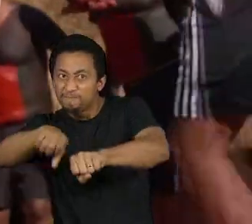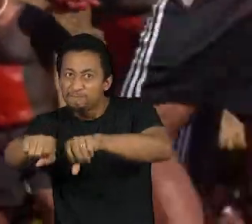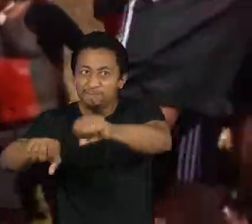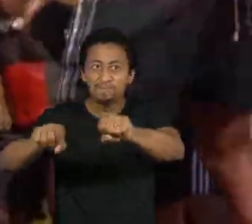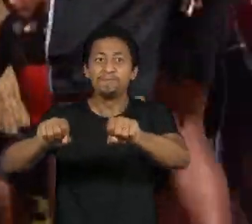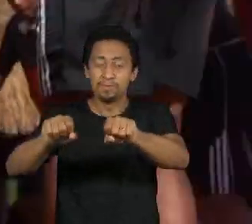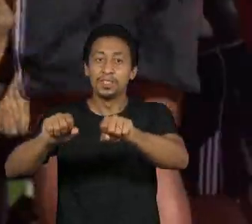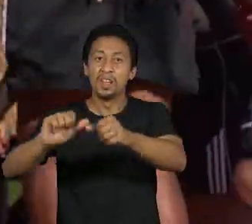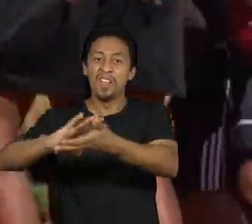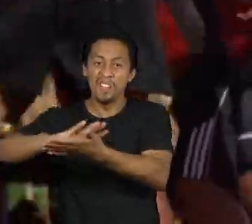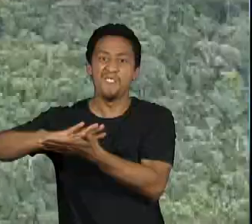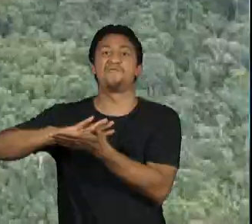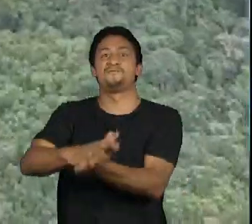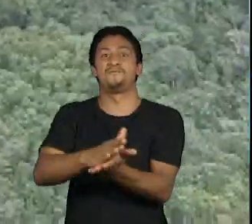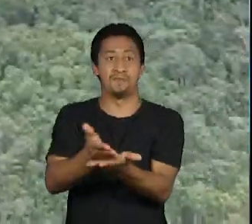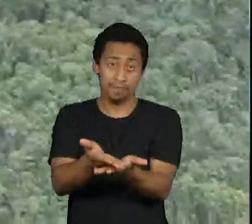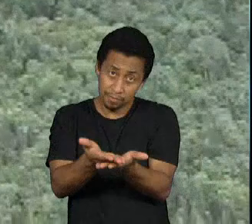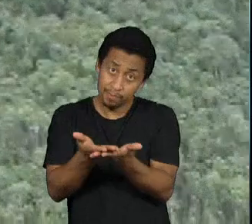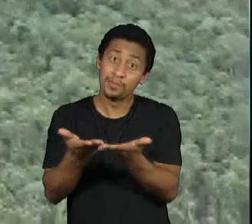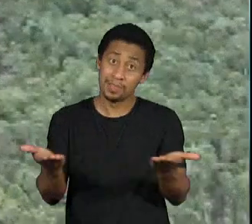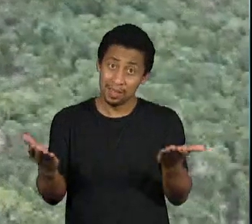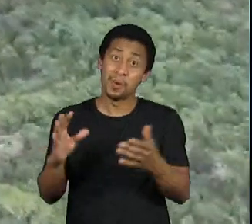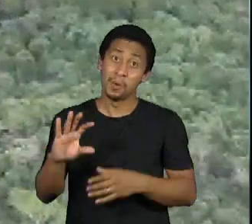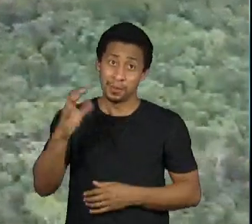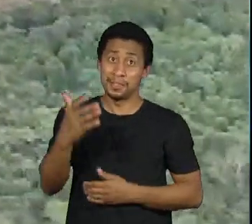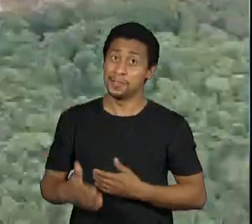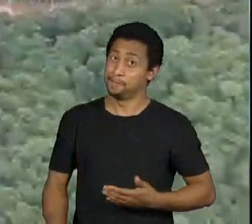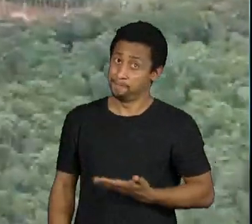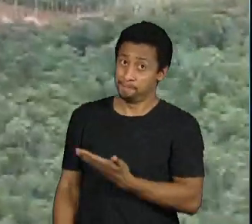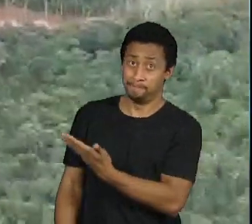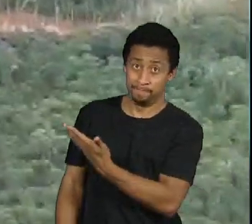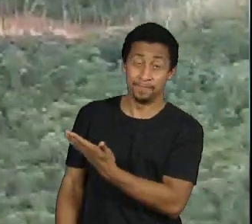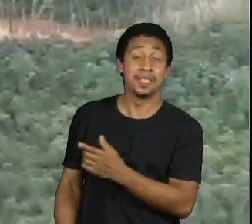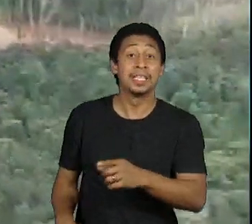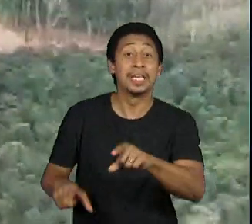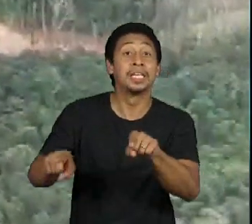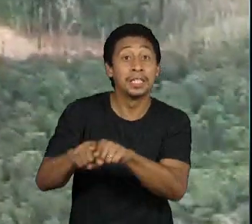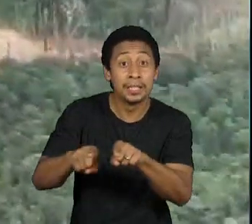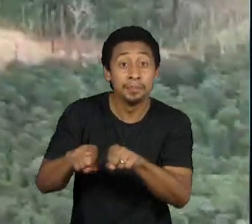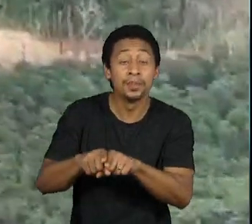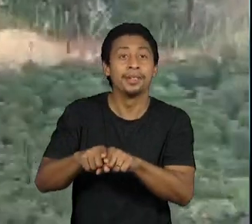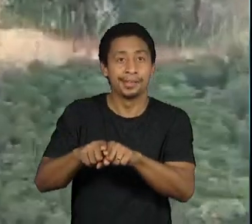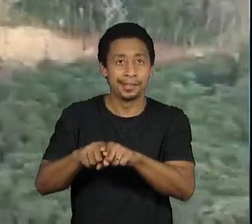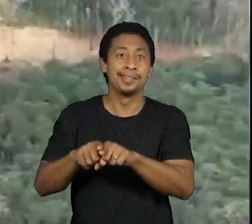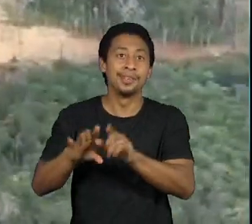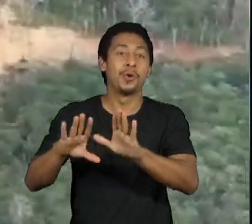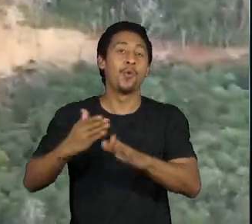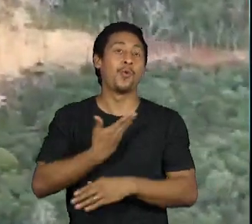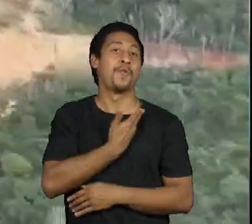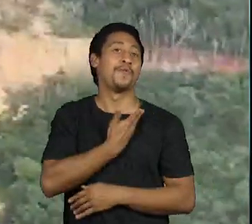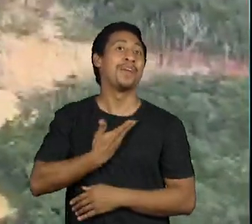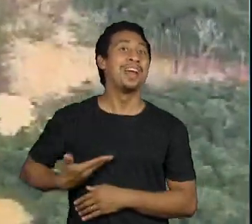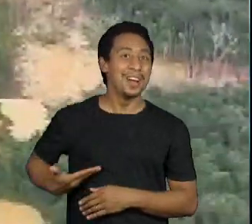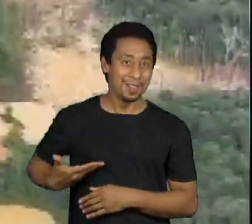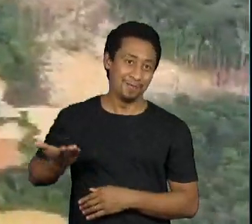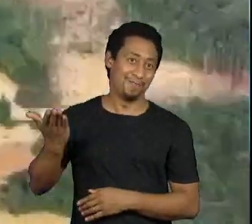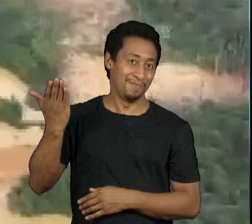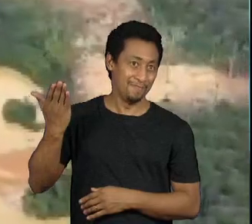indígenas, como é o caso principalmente do garimpo ilegal, mas também com medidas do governo,